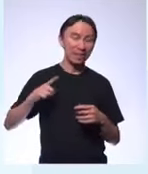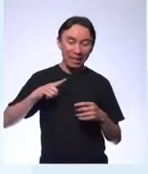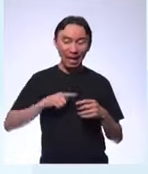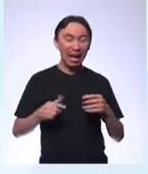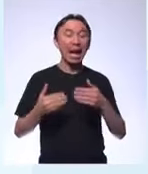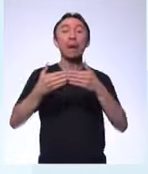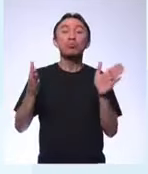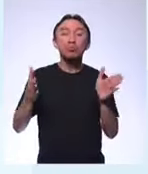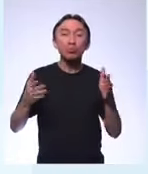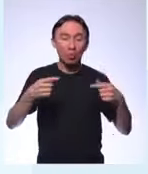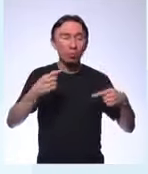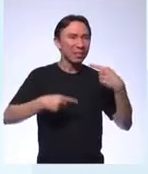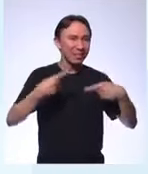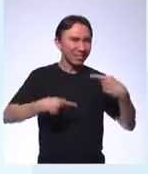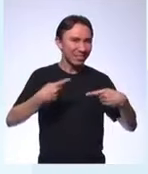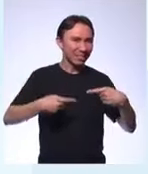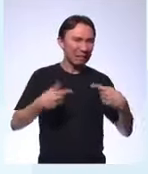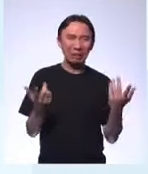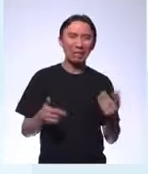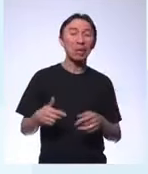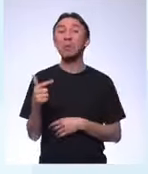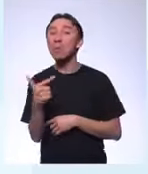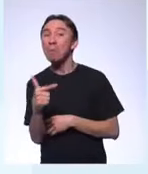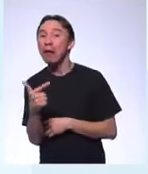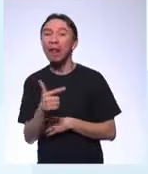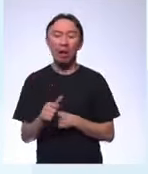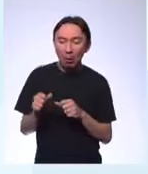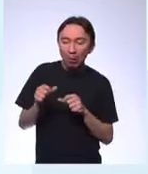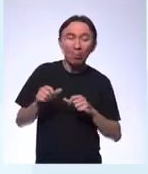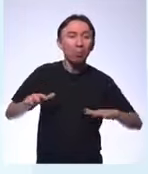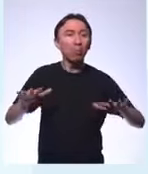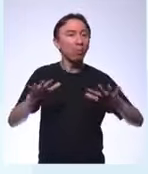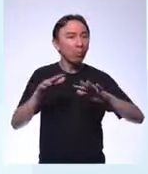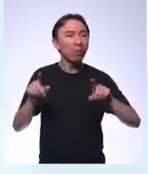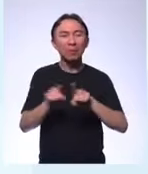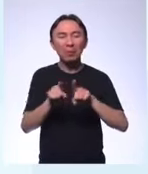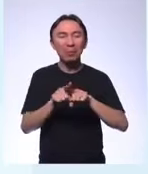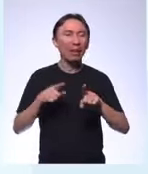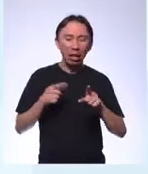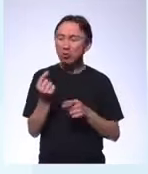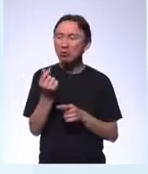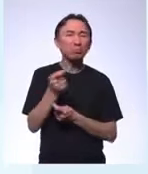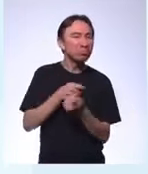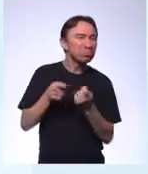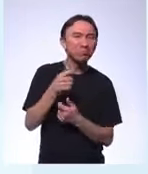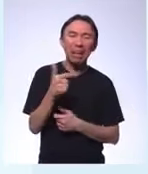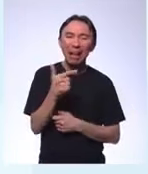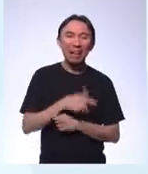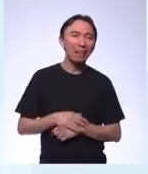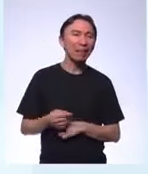ambiente nem econômico e nem político nesse momento, muito ocasionado pela crise do petróleo em